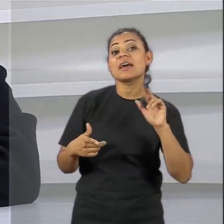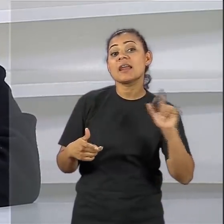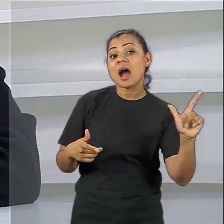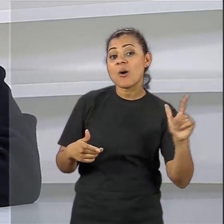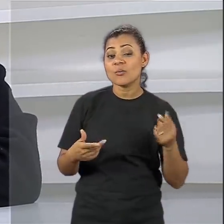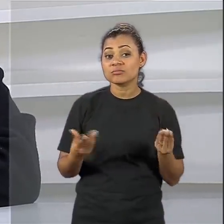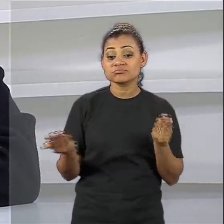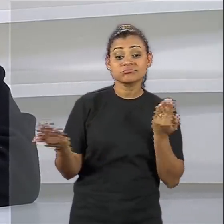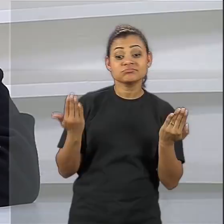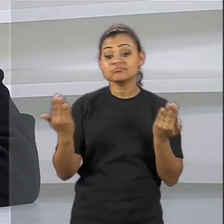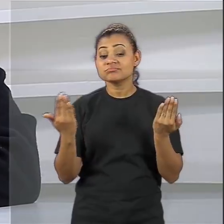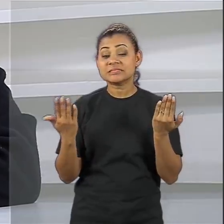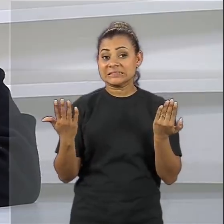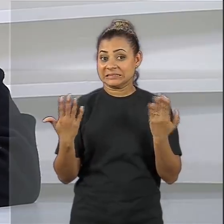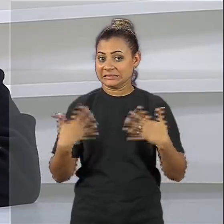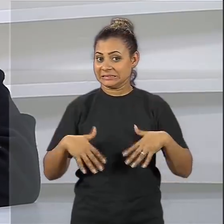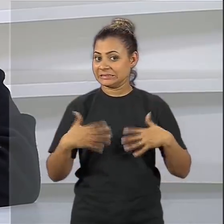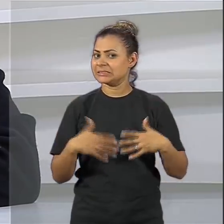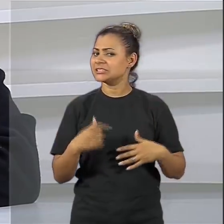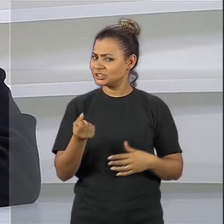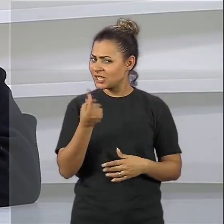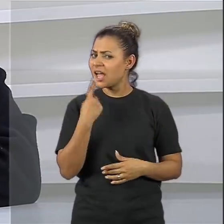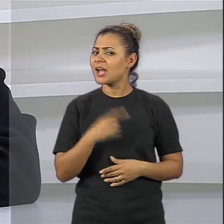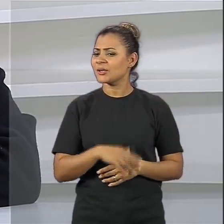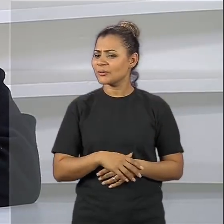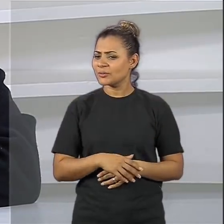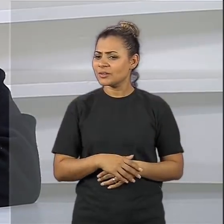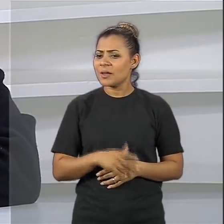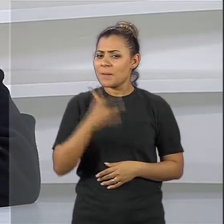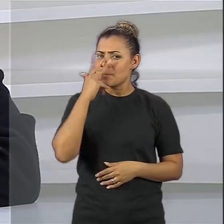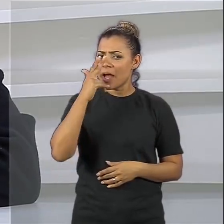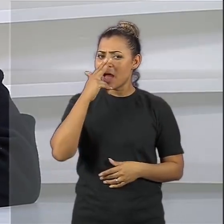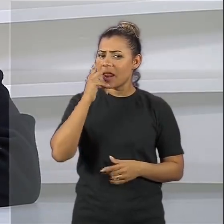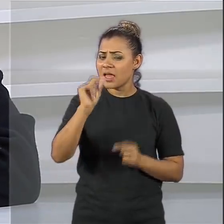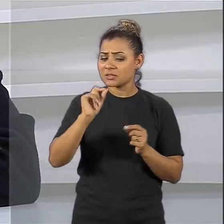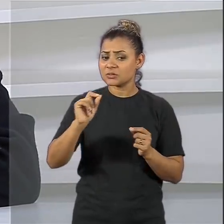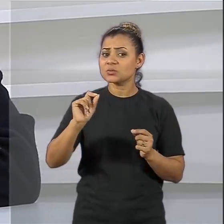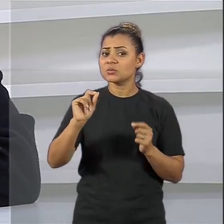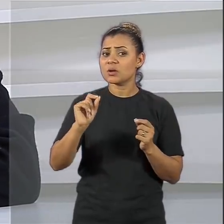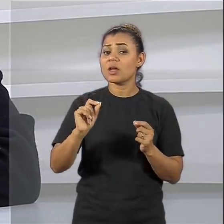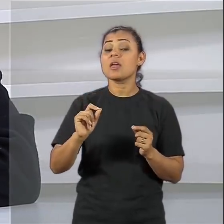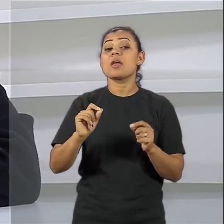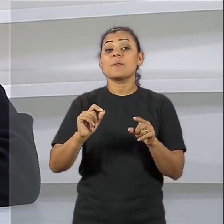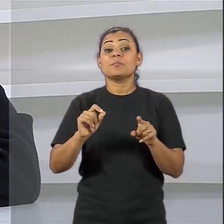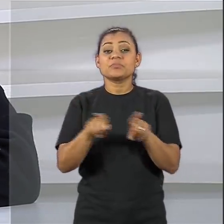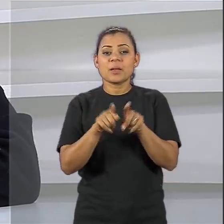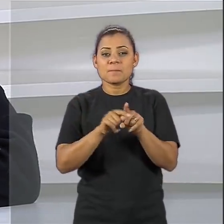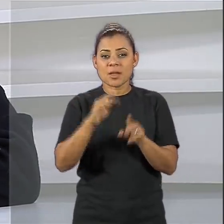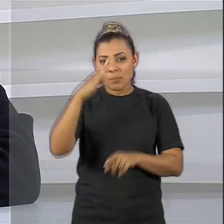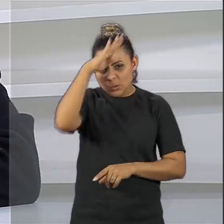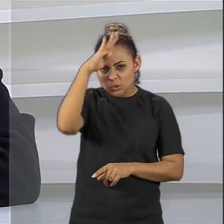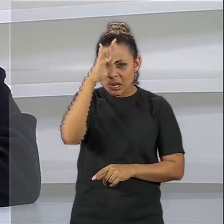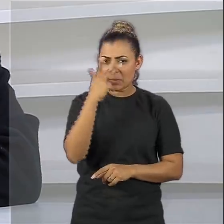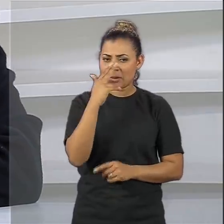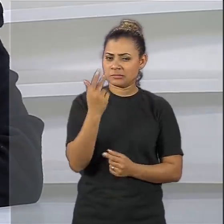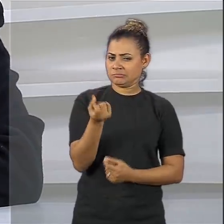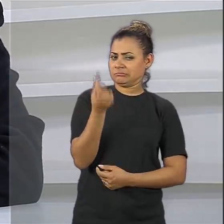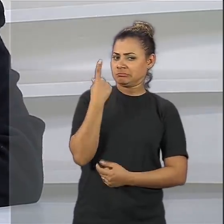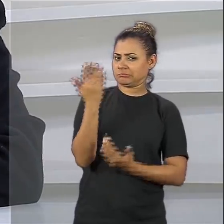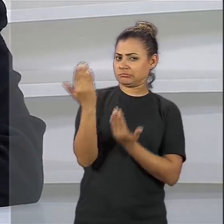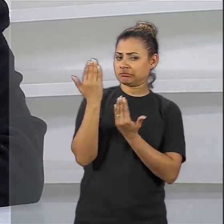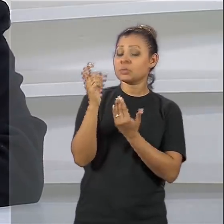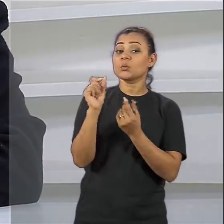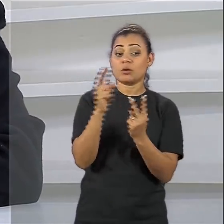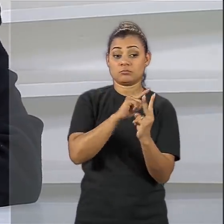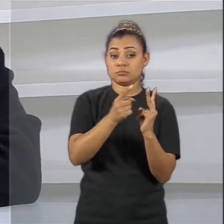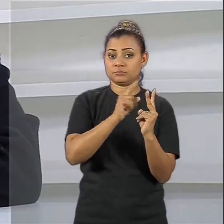a idiosincrasia da candidatura do Bolsonaro, ela é dos dois lados, porque ele